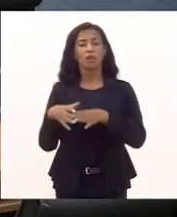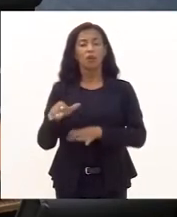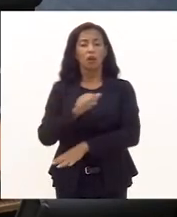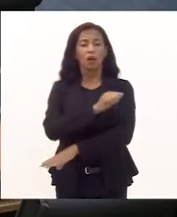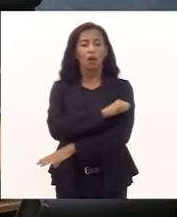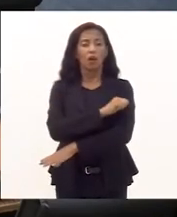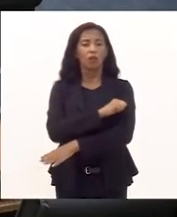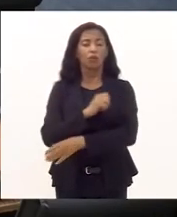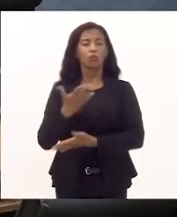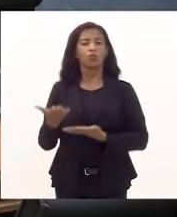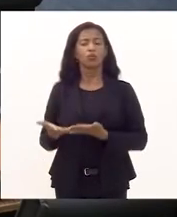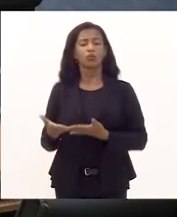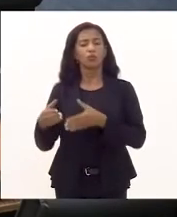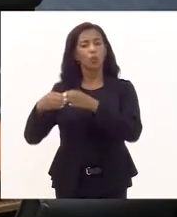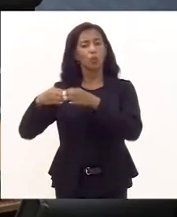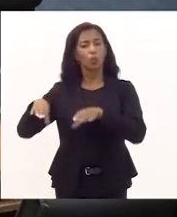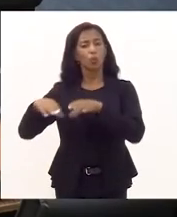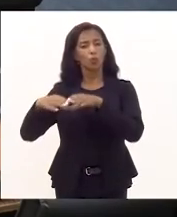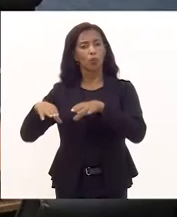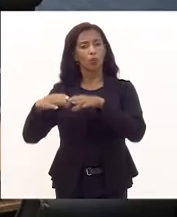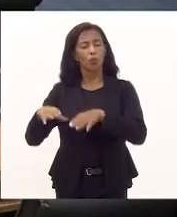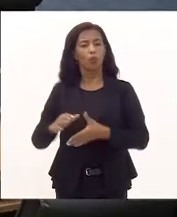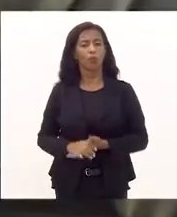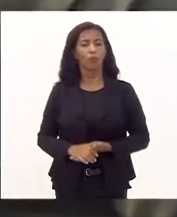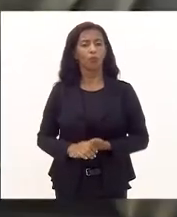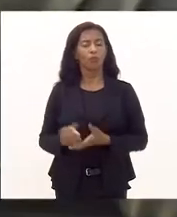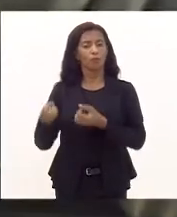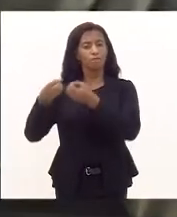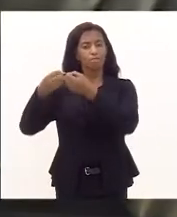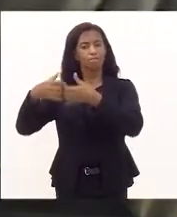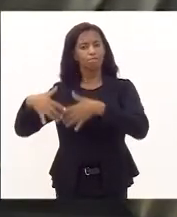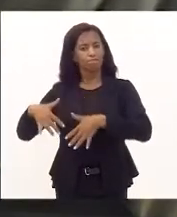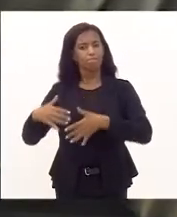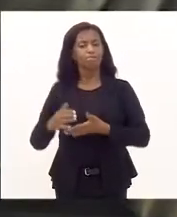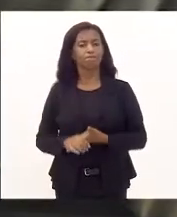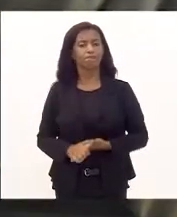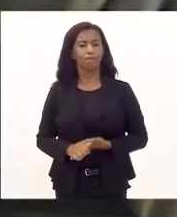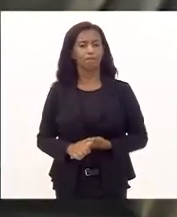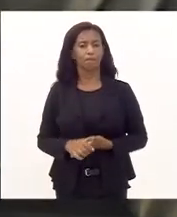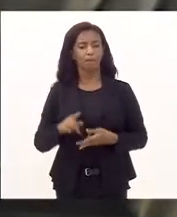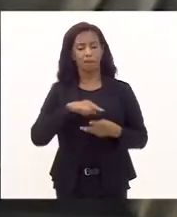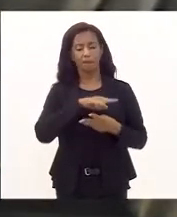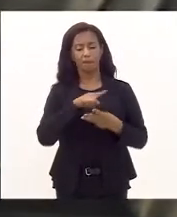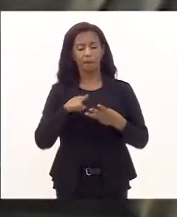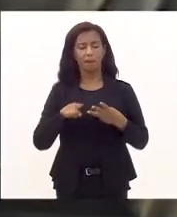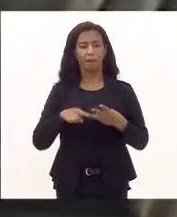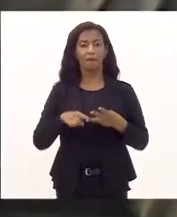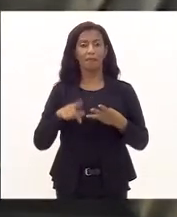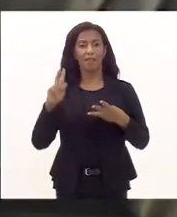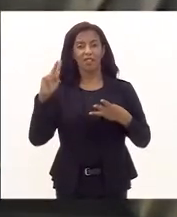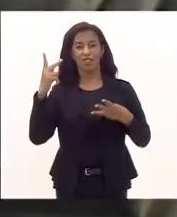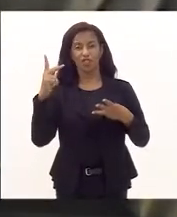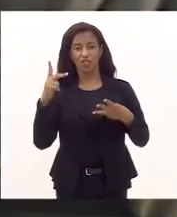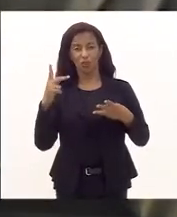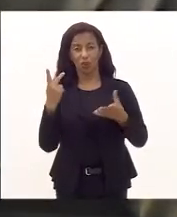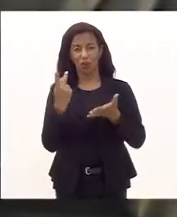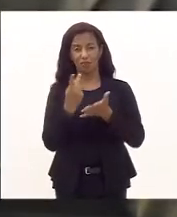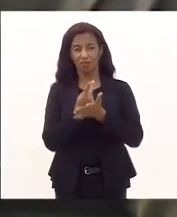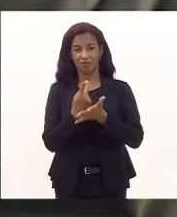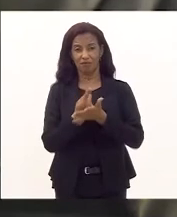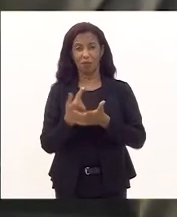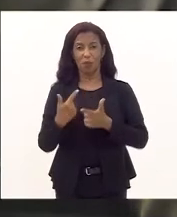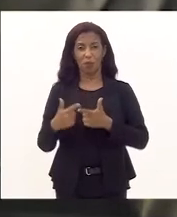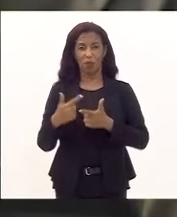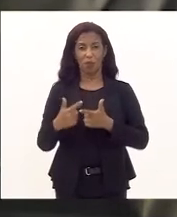que prestaram concurso público e estão prejudicados nessas três questões de história. Eu